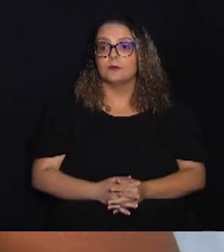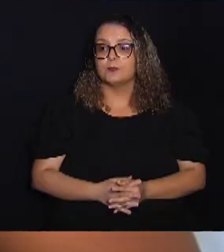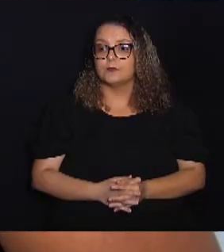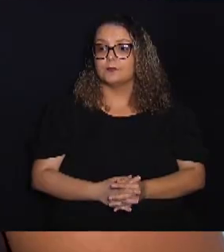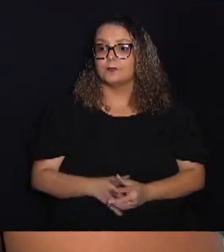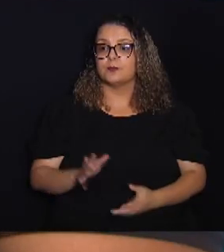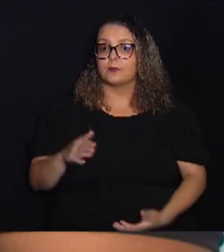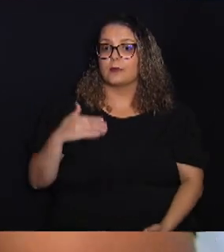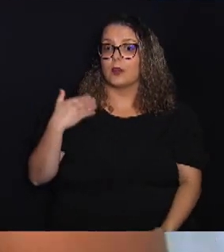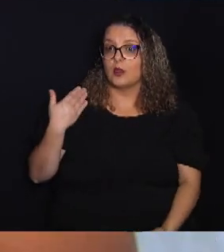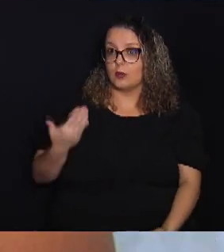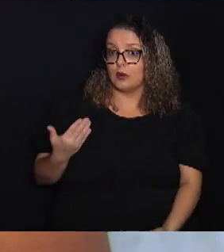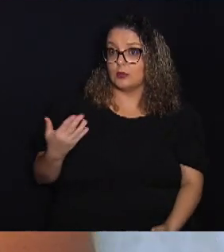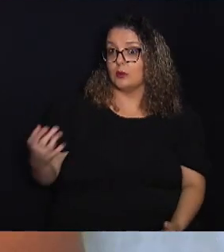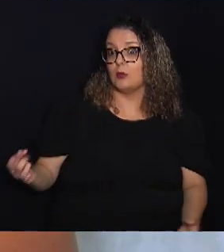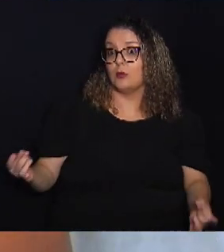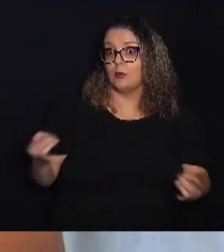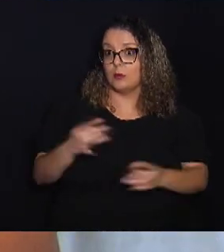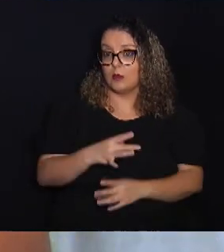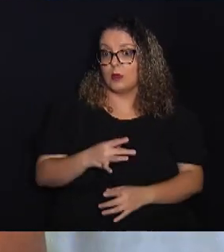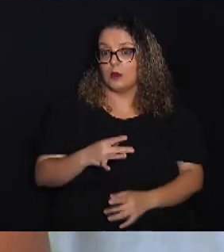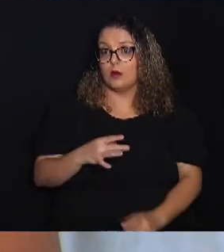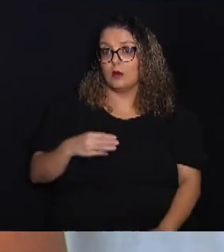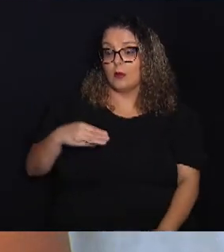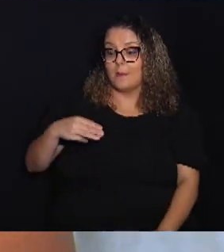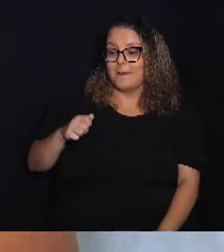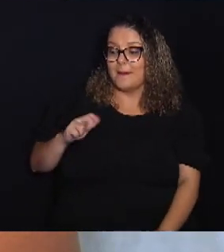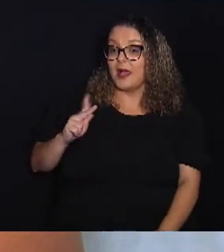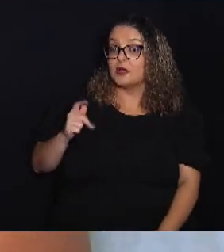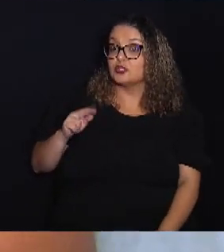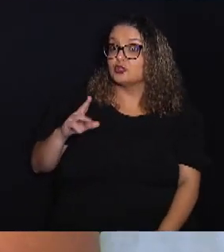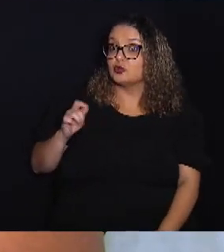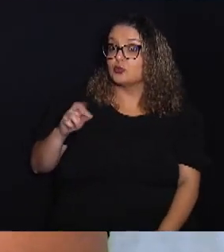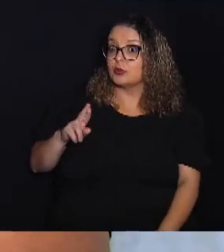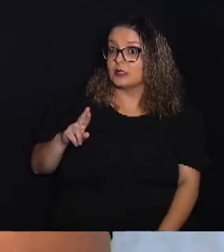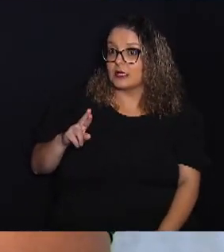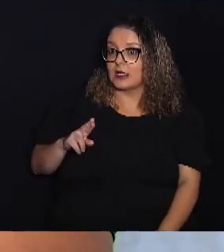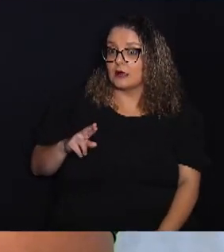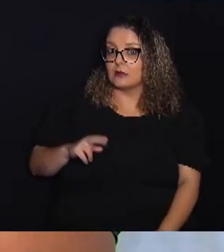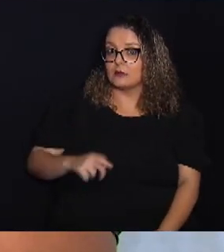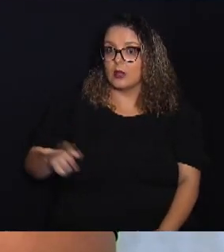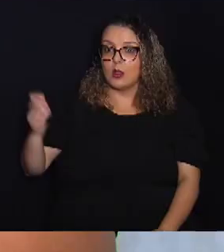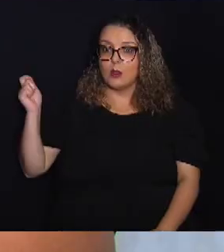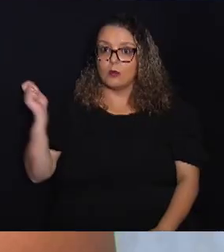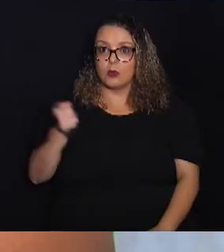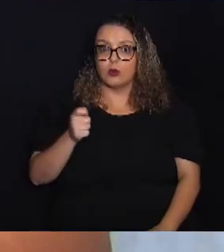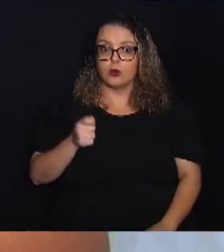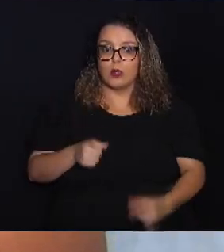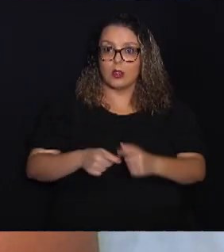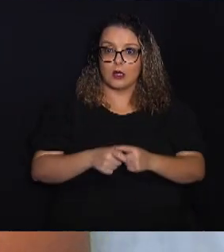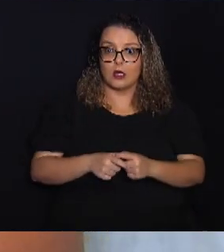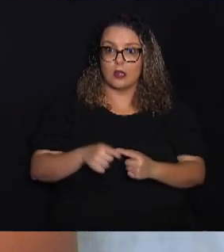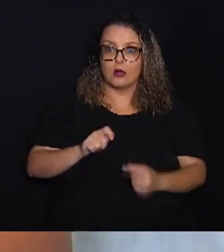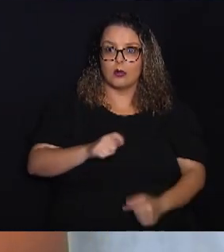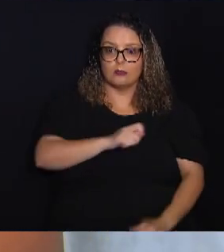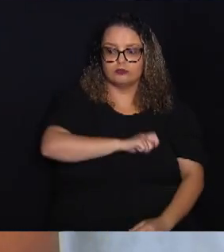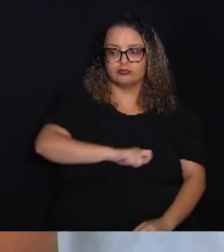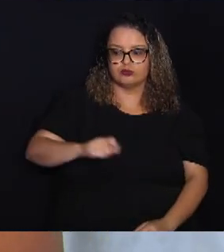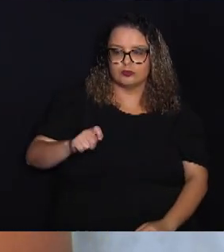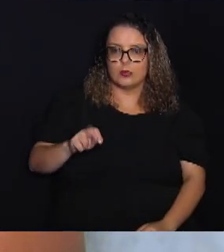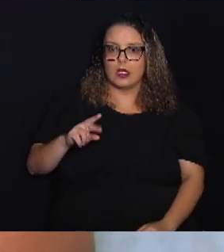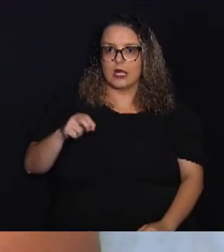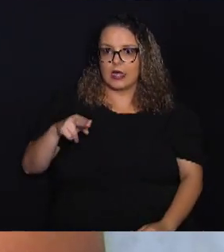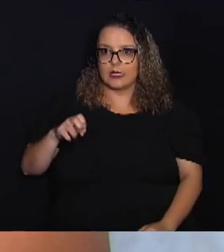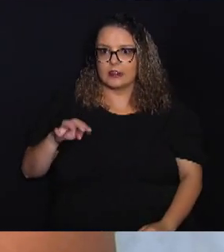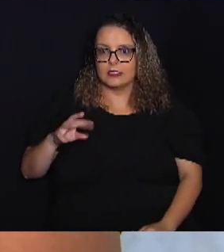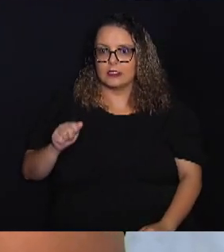regras? Quando você está pronto para machucar o adversário ou com uma bolada ou com